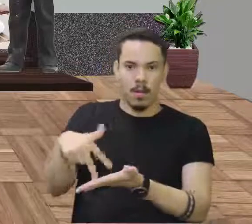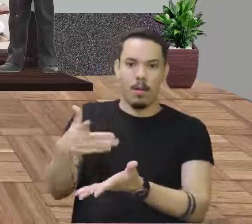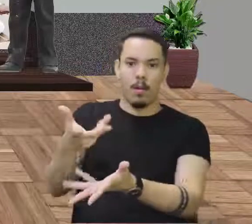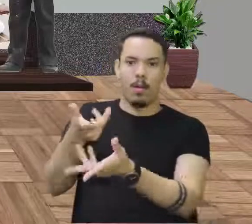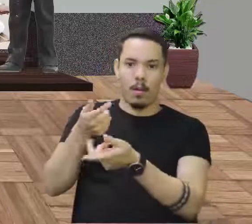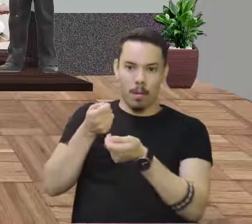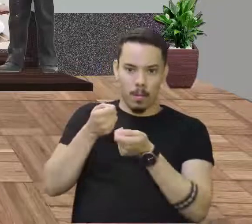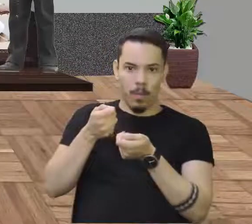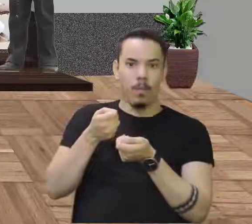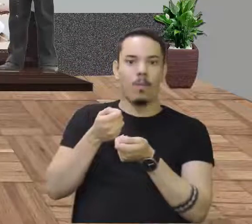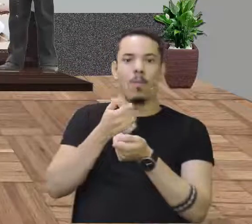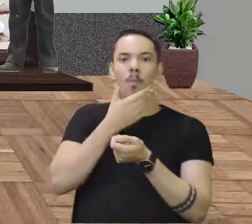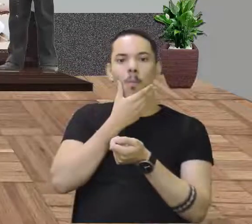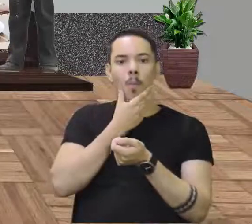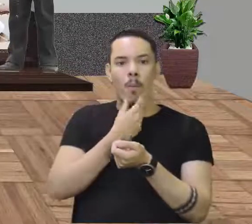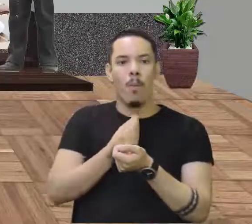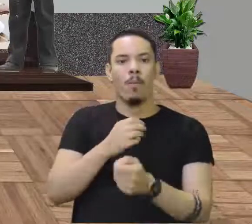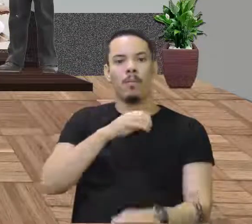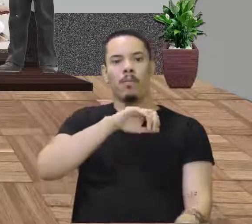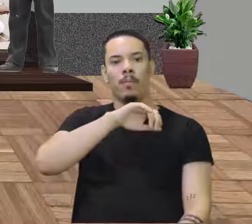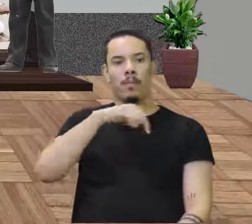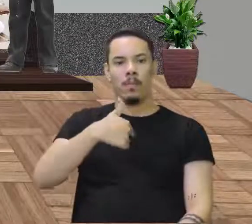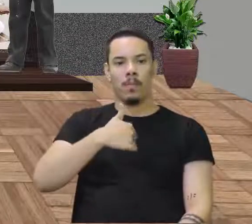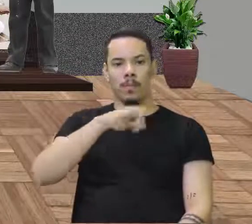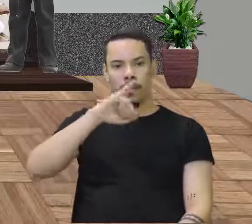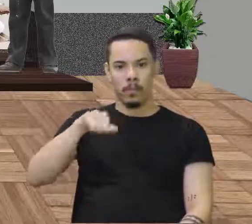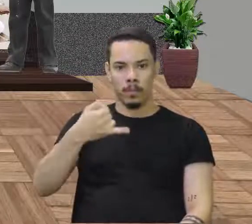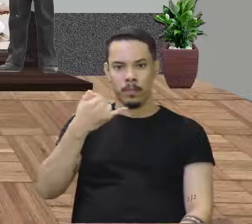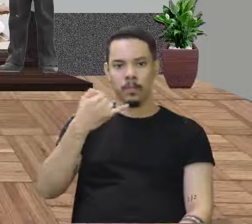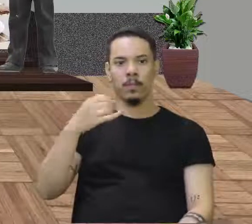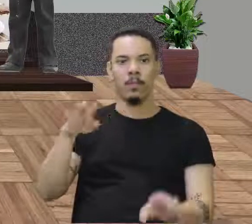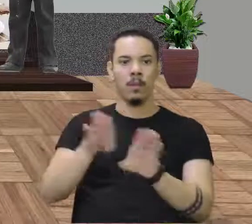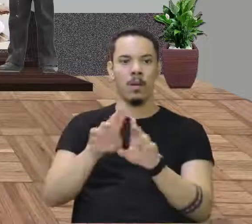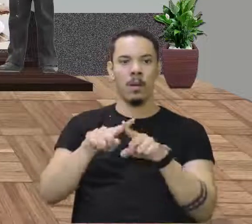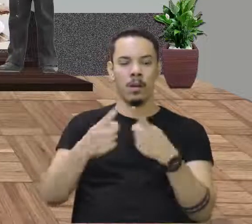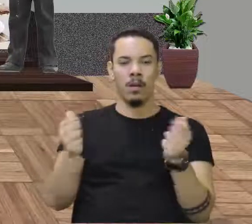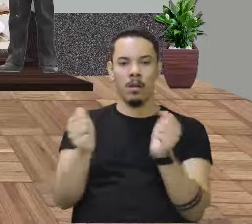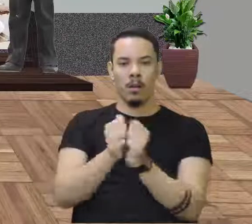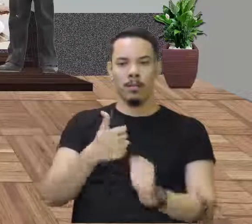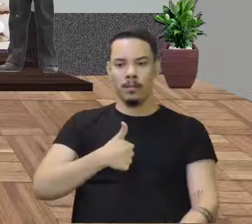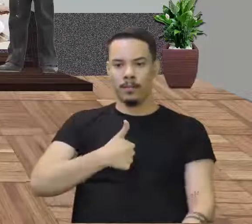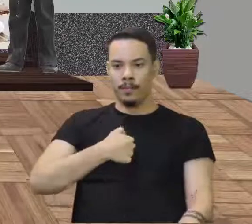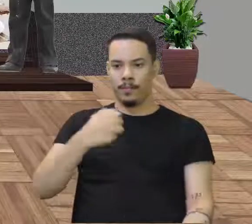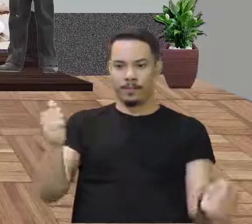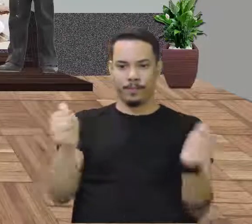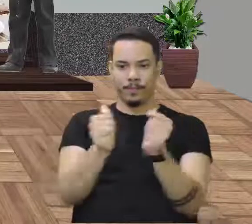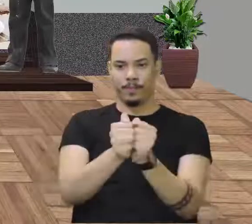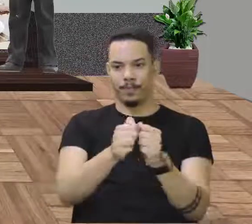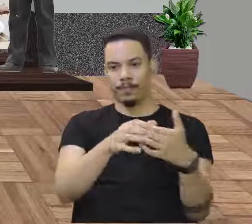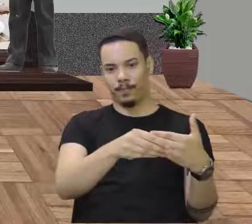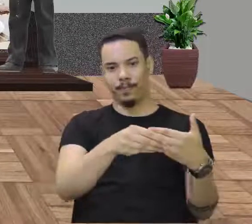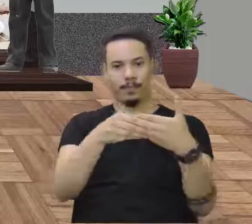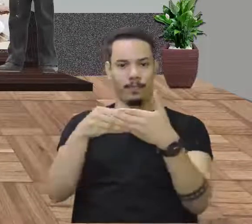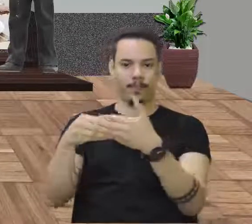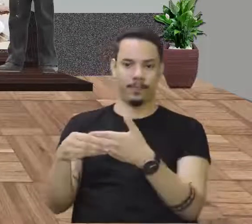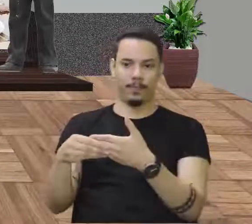Getúlio Vargas e Aloysio Ferreira aí, juntos, nessa